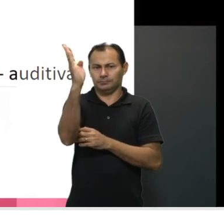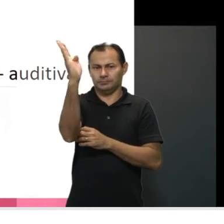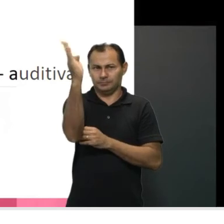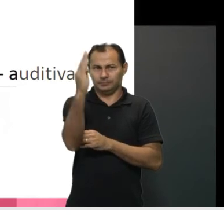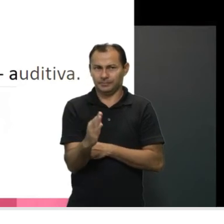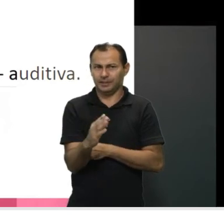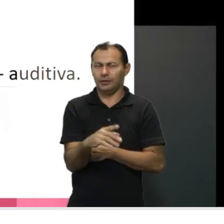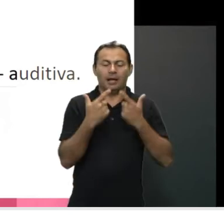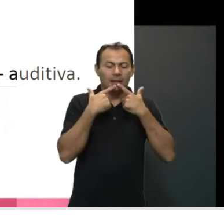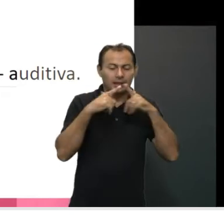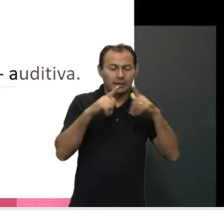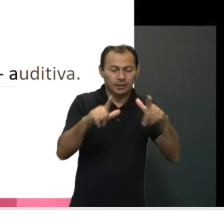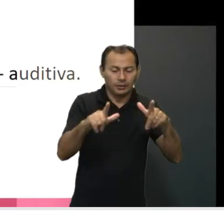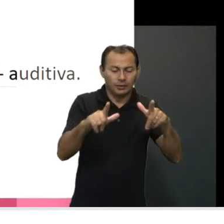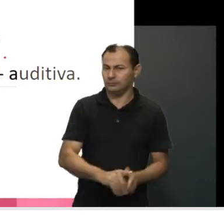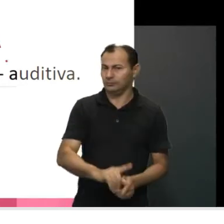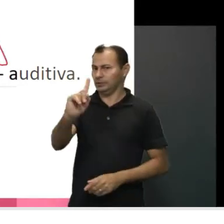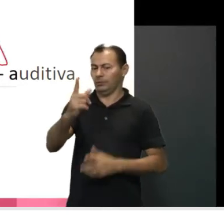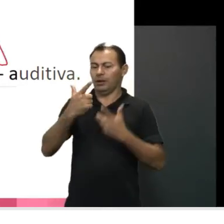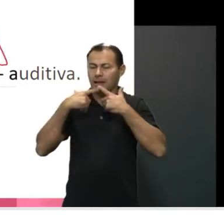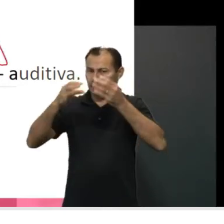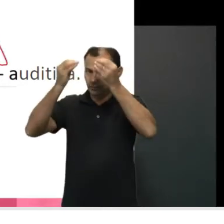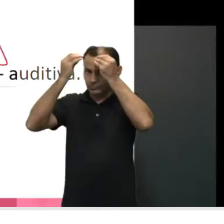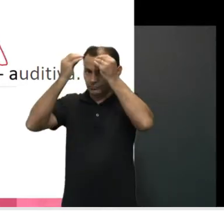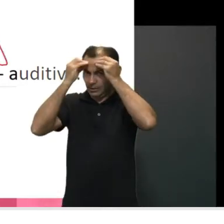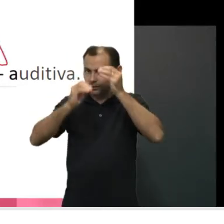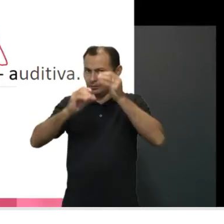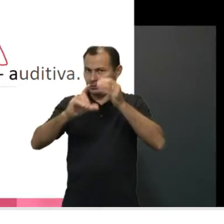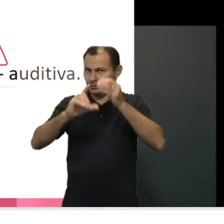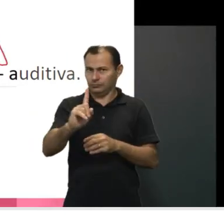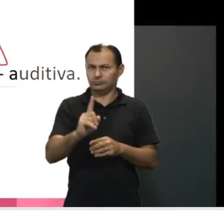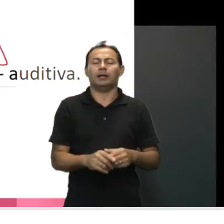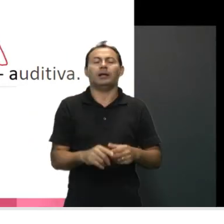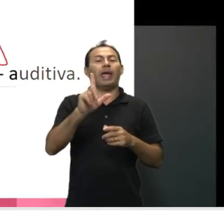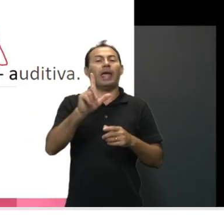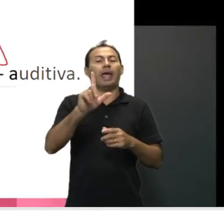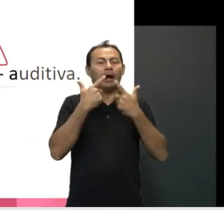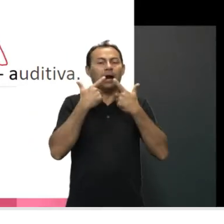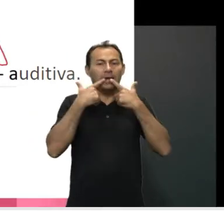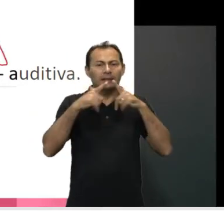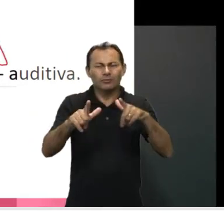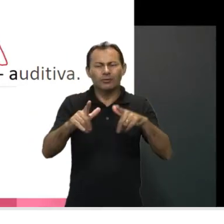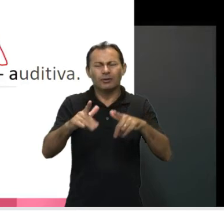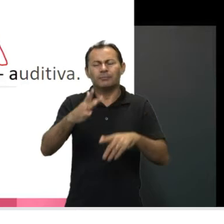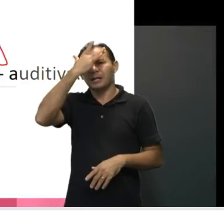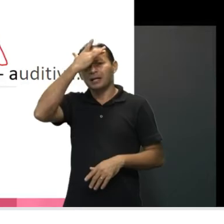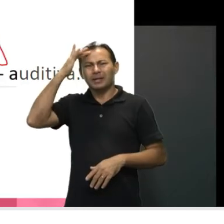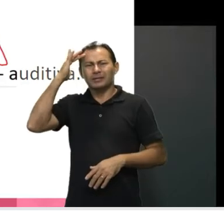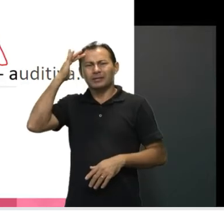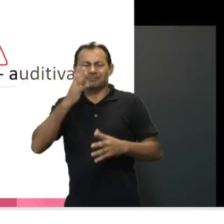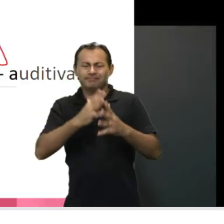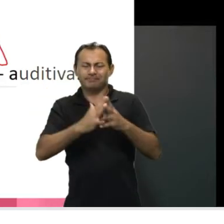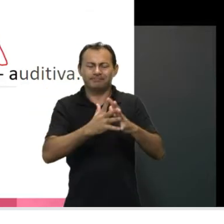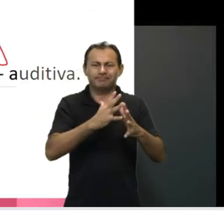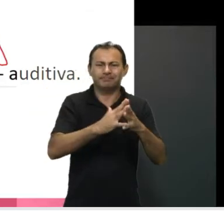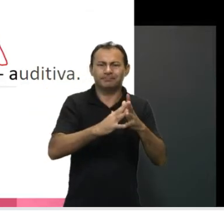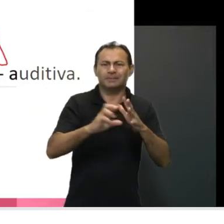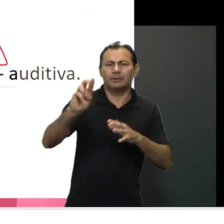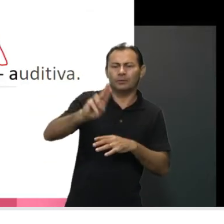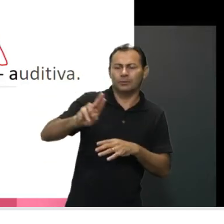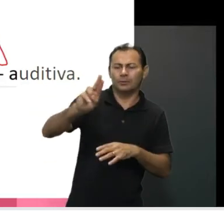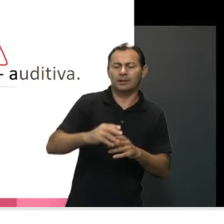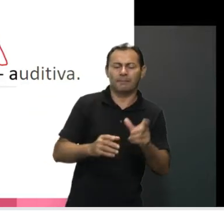linguagem, tá? Por quê? Comumente as pessoas se confundem ou utilizam o termo dizendo que os